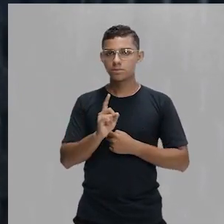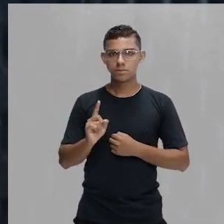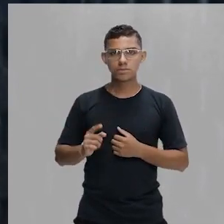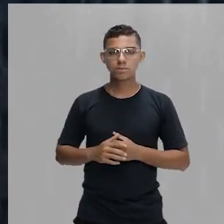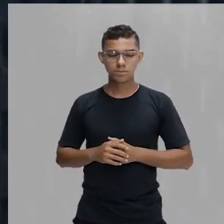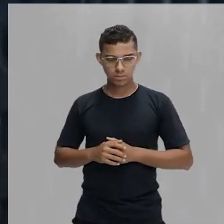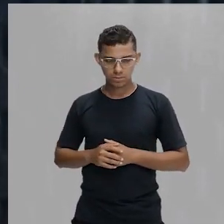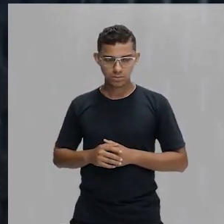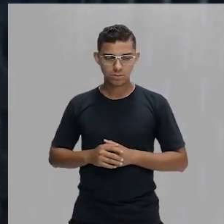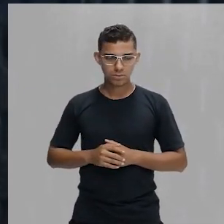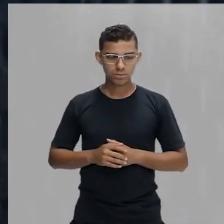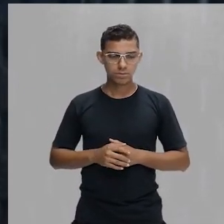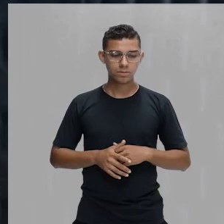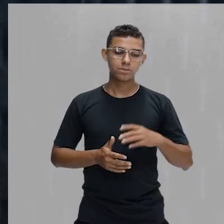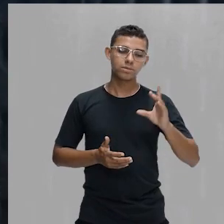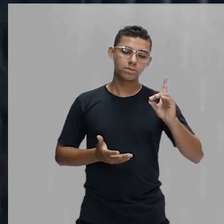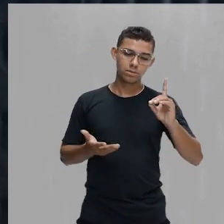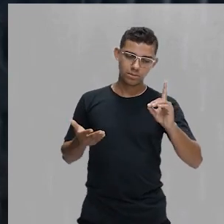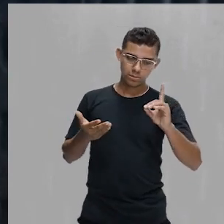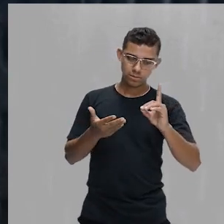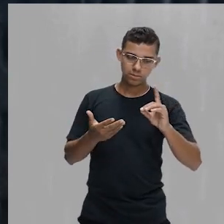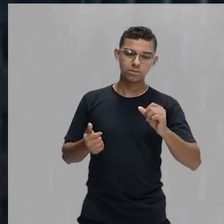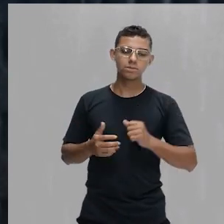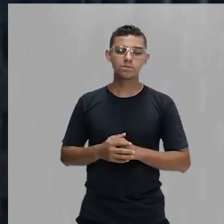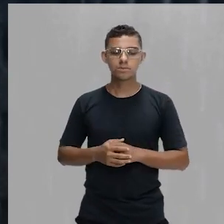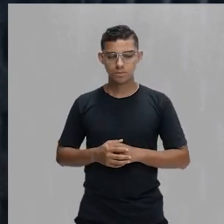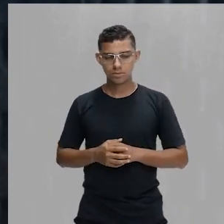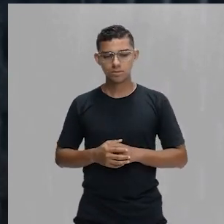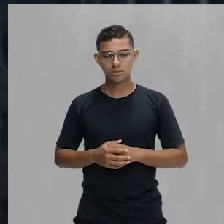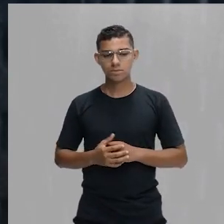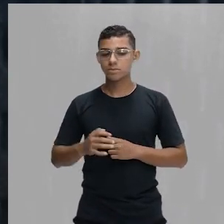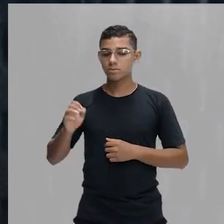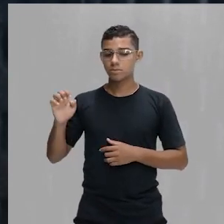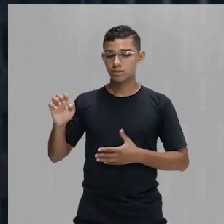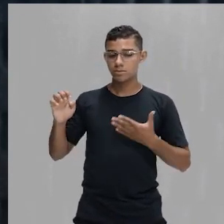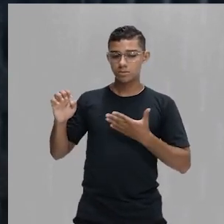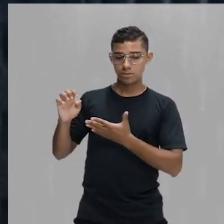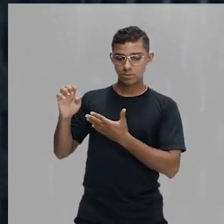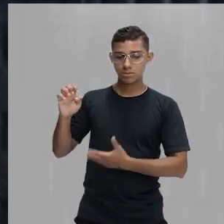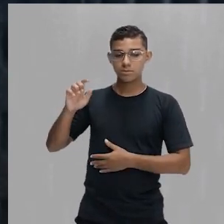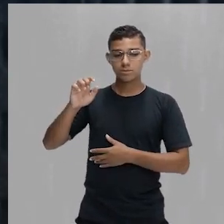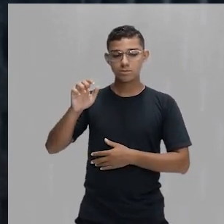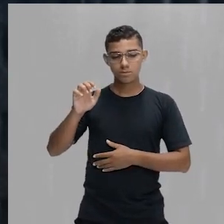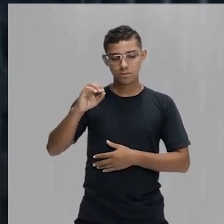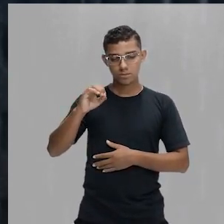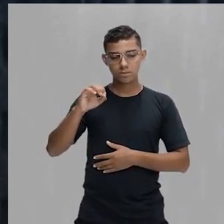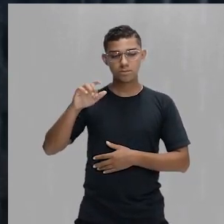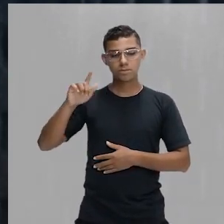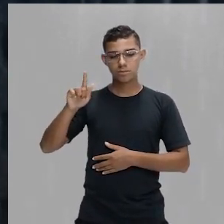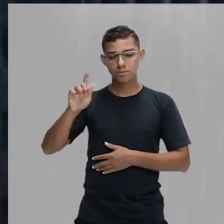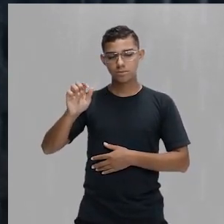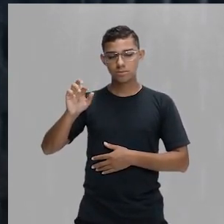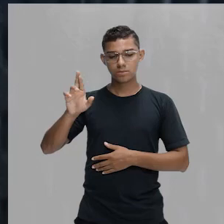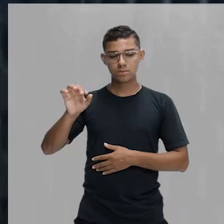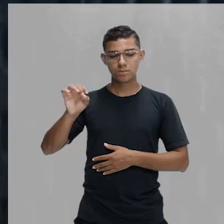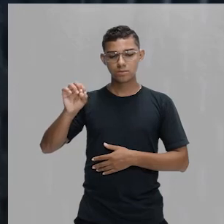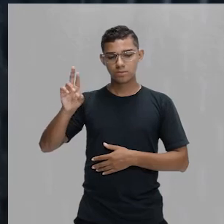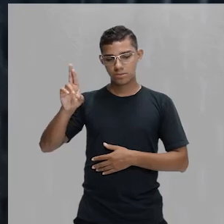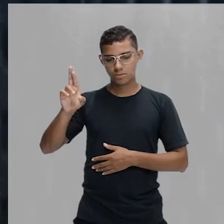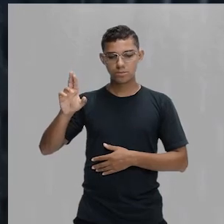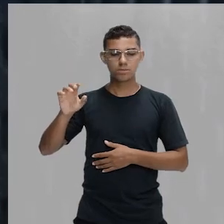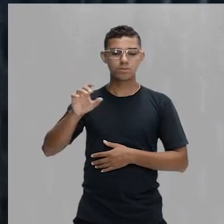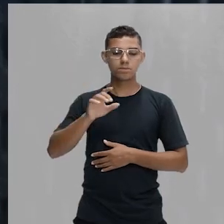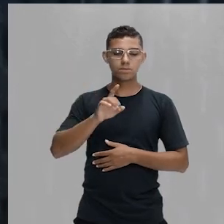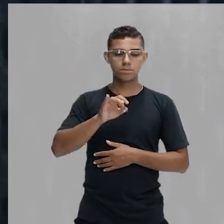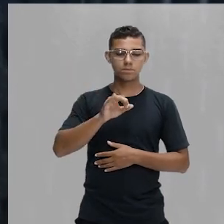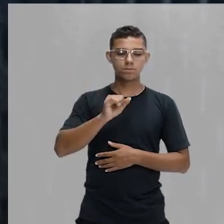potencial em cinética. Tá certo? E no caso da letra E, o gerador e a torre de distribuição, não há transformação de energia